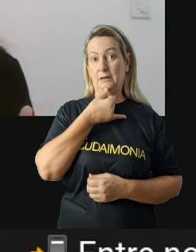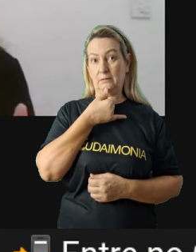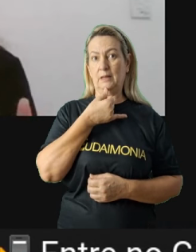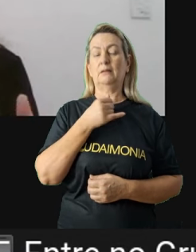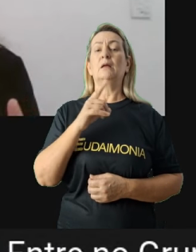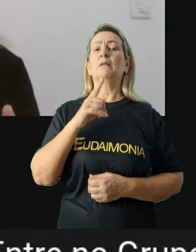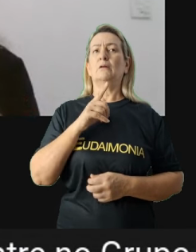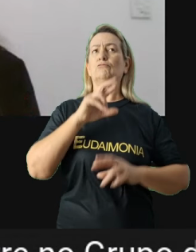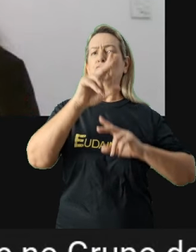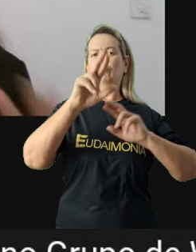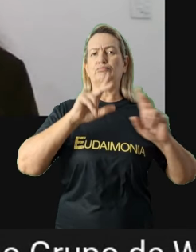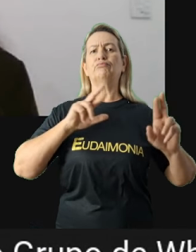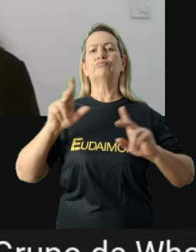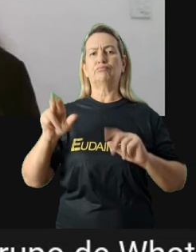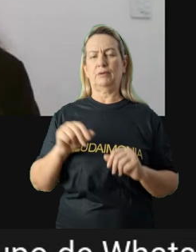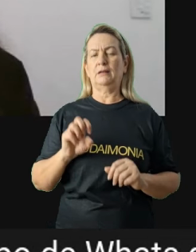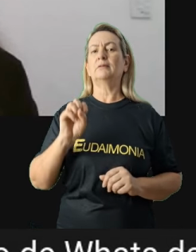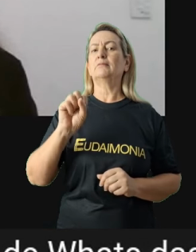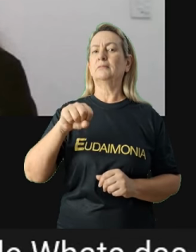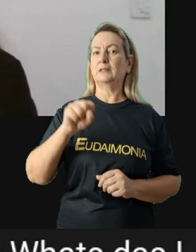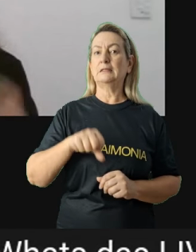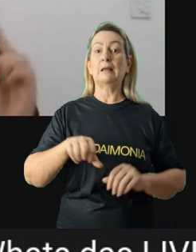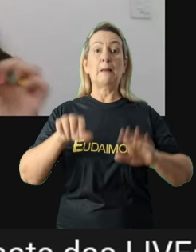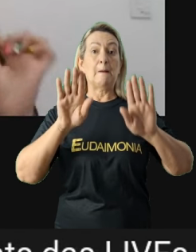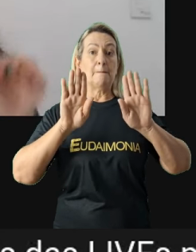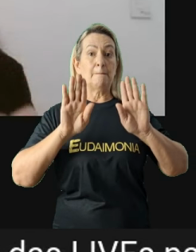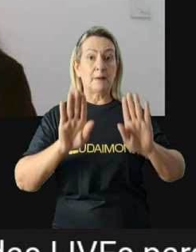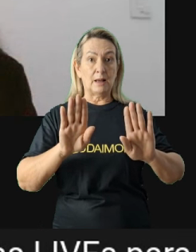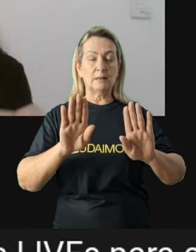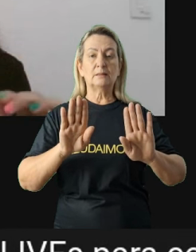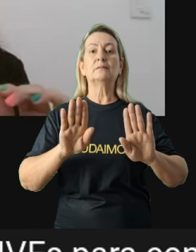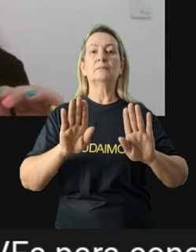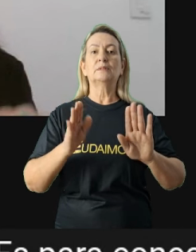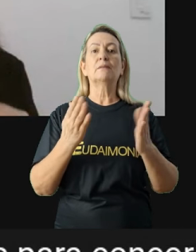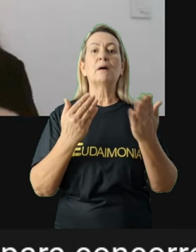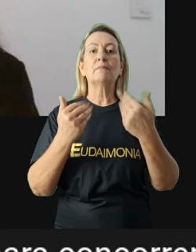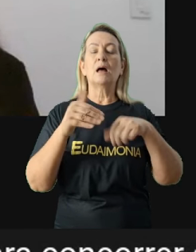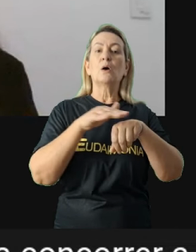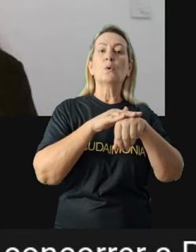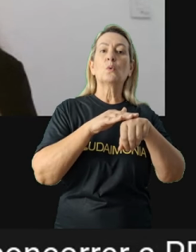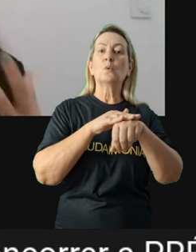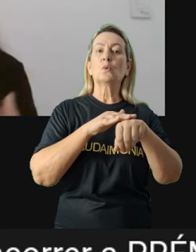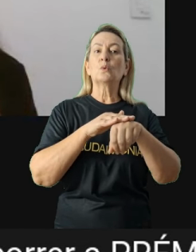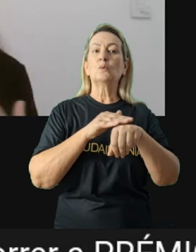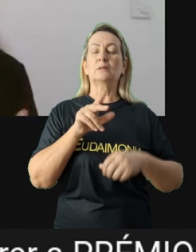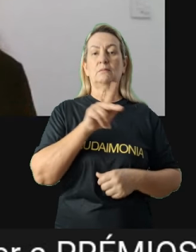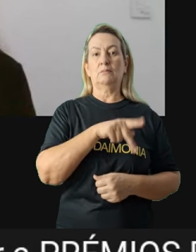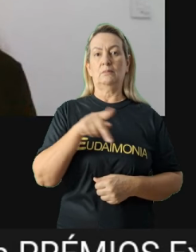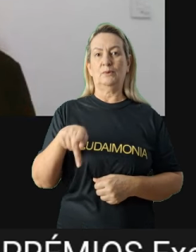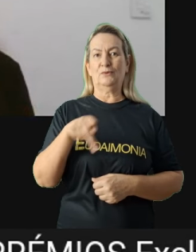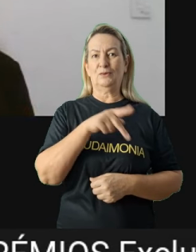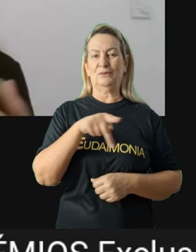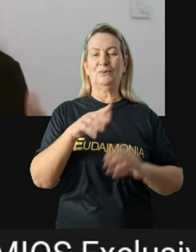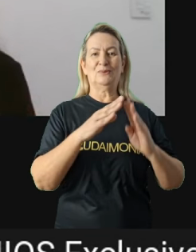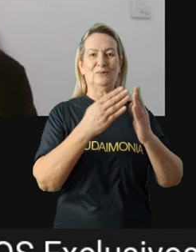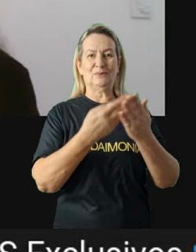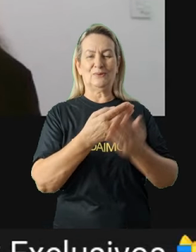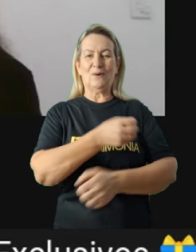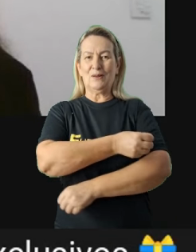hoje. E então nós vamos ter sim uma certa diferenciação. Porém, é algo que aí nós teríamos que conversar mais com os